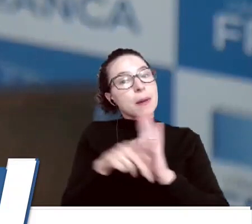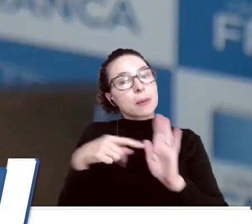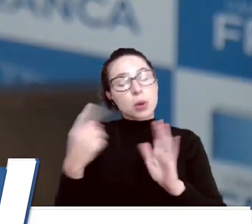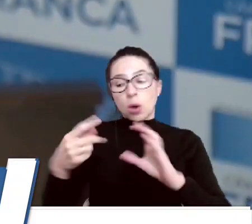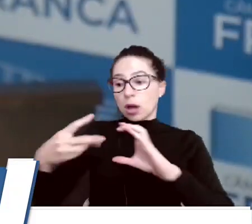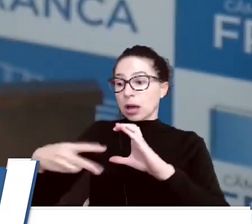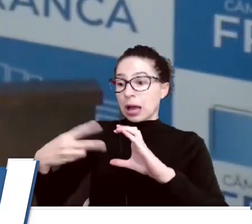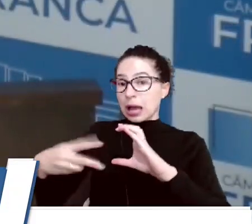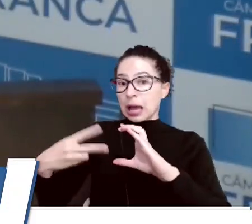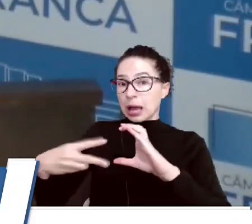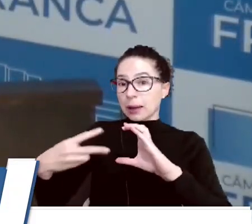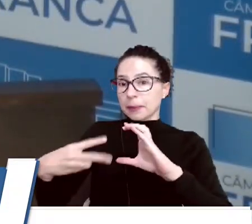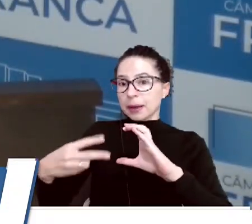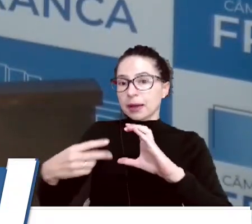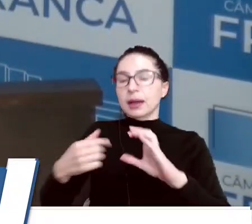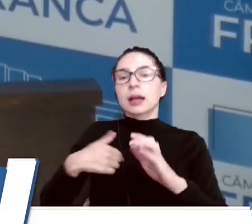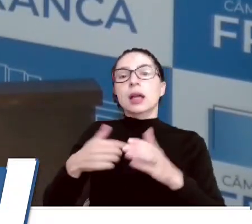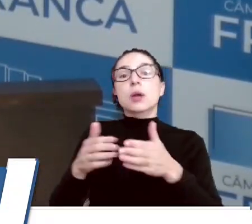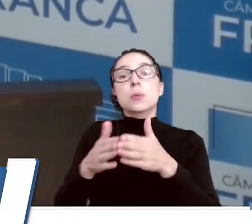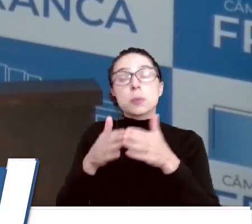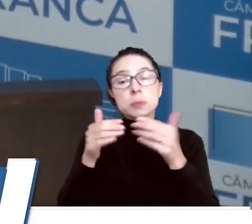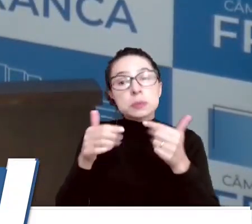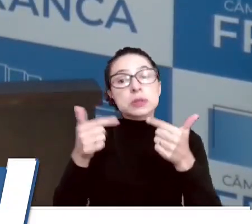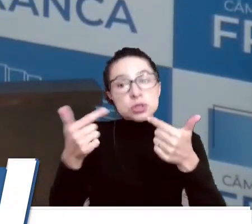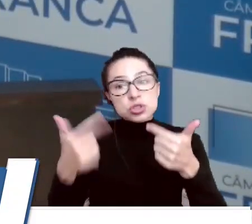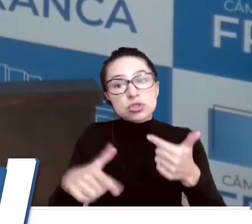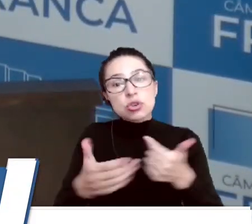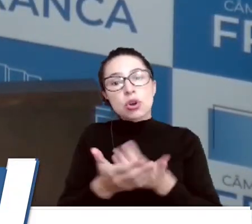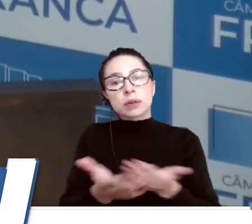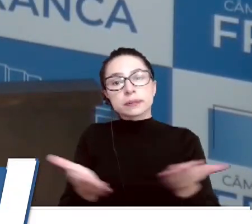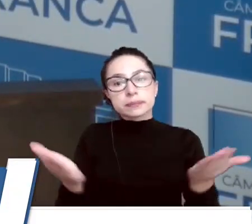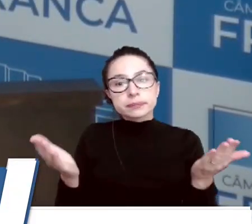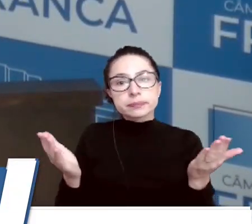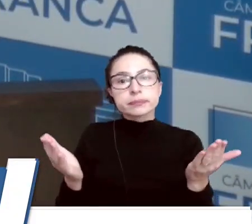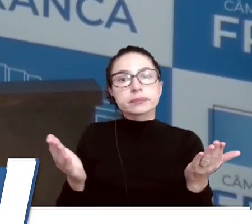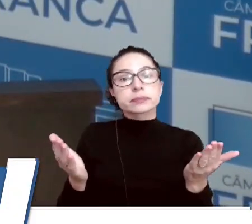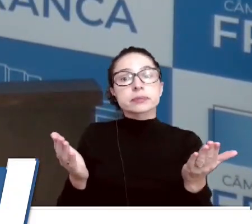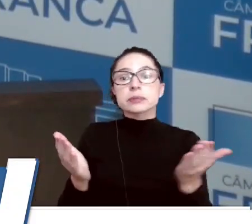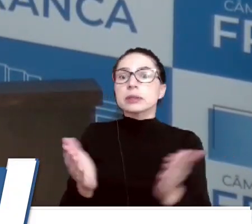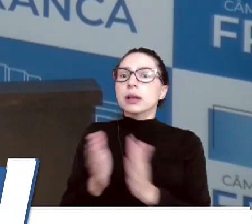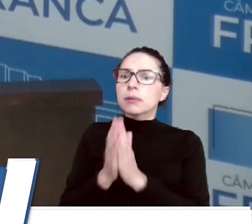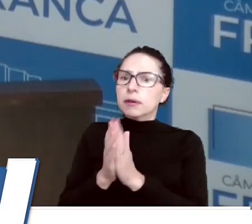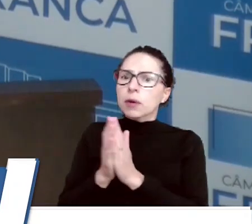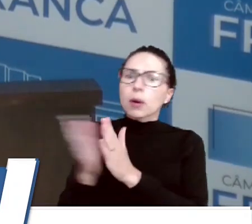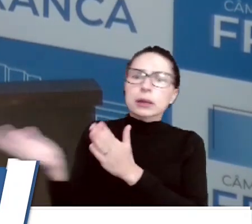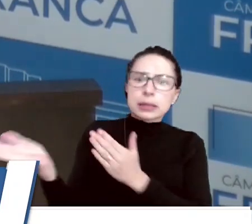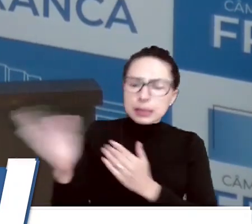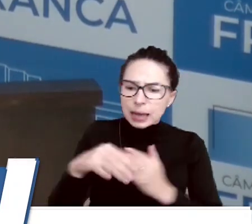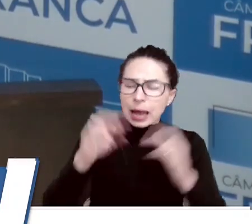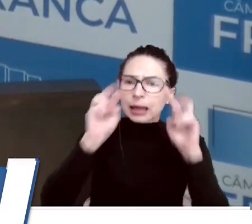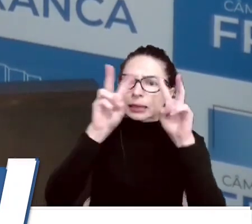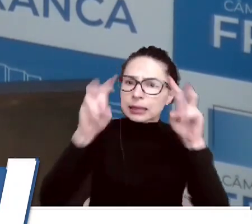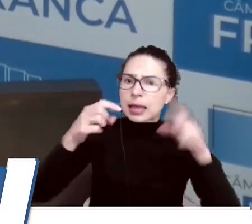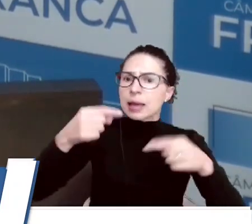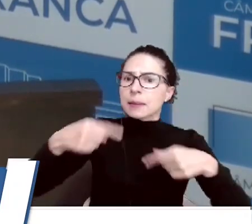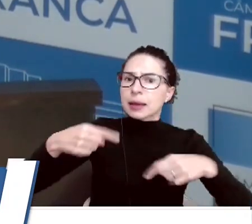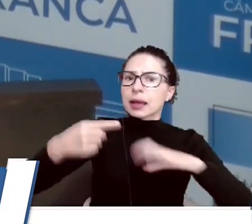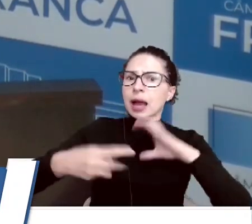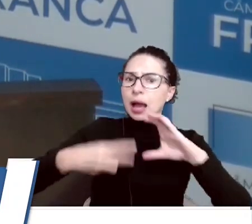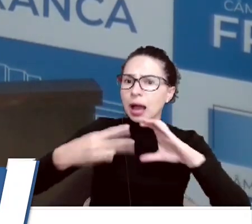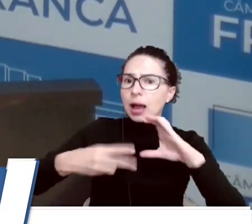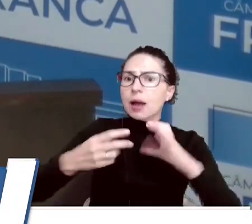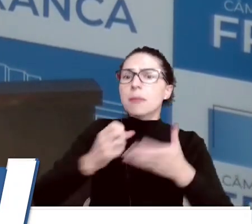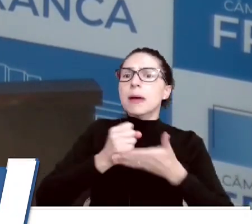Municipal, eu vou pedir encarecidamente a vocês, tragam esse assunto para a Câmara, levem esse assunto